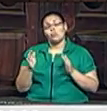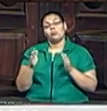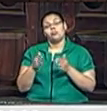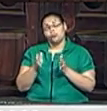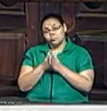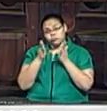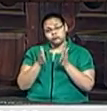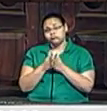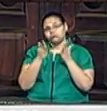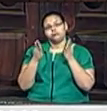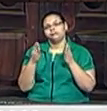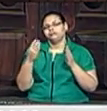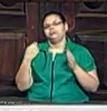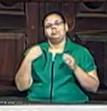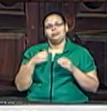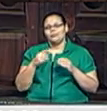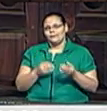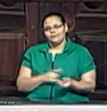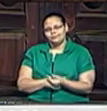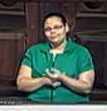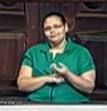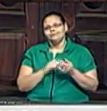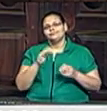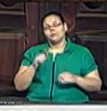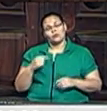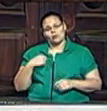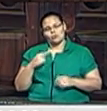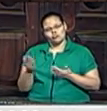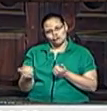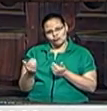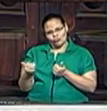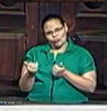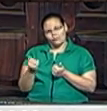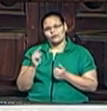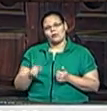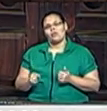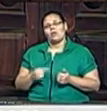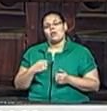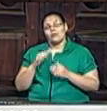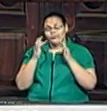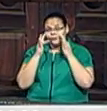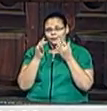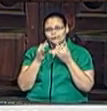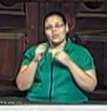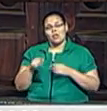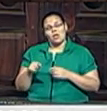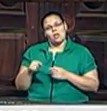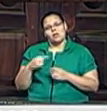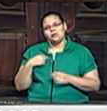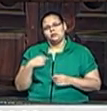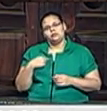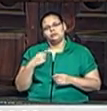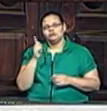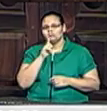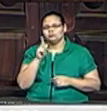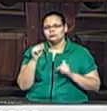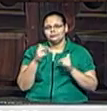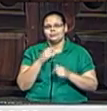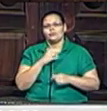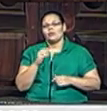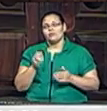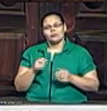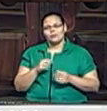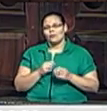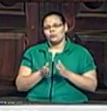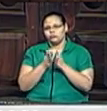extrema. E a hora que esse jovem sair da pobreza extrema, a família também sai. Por isso, o benefício